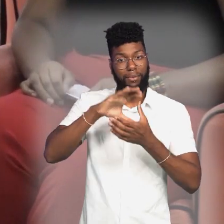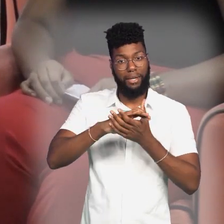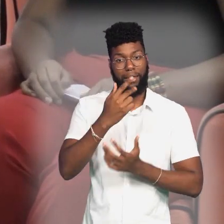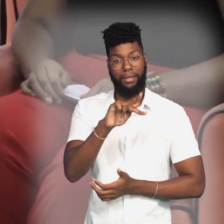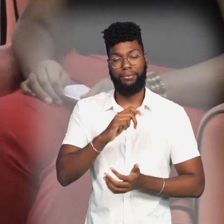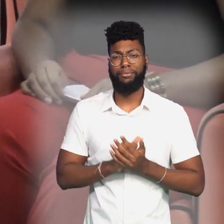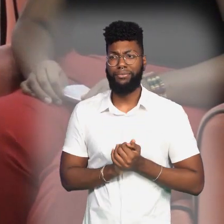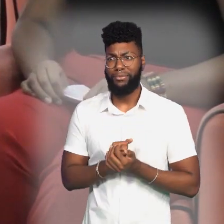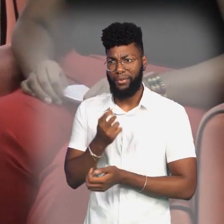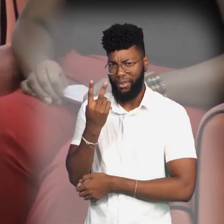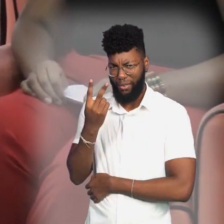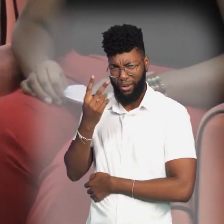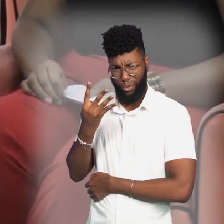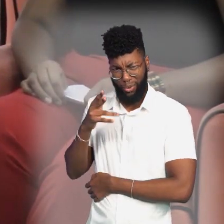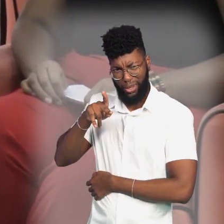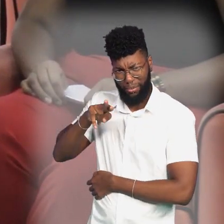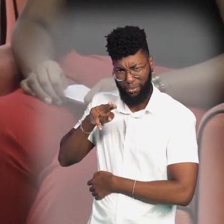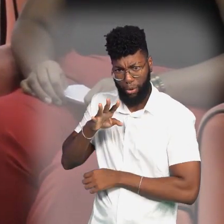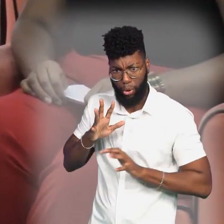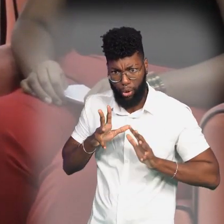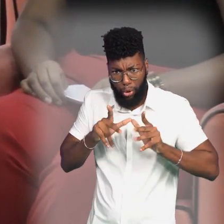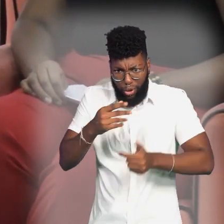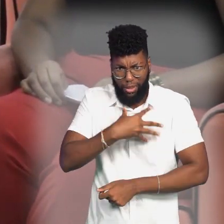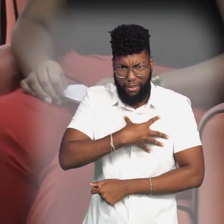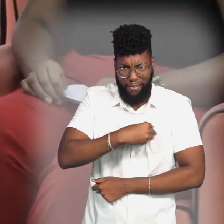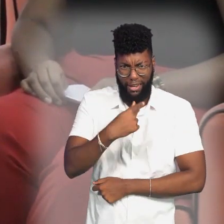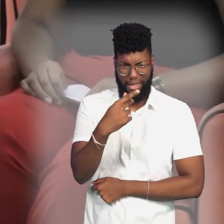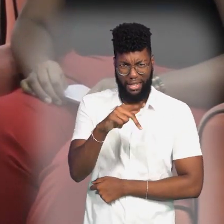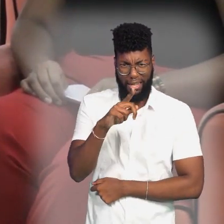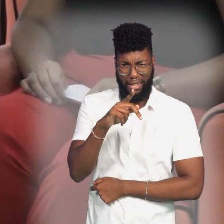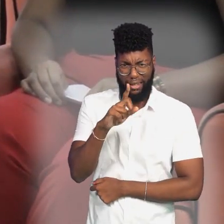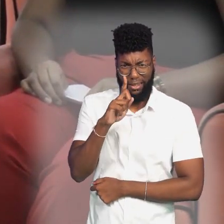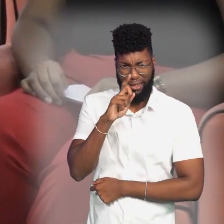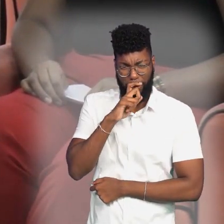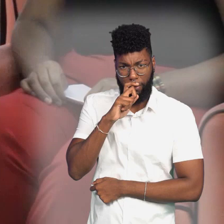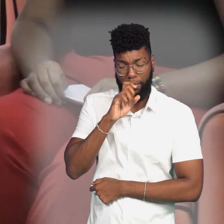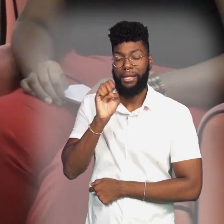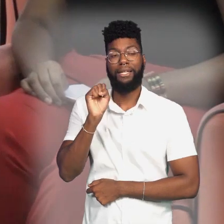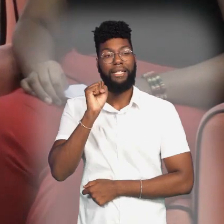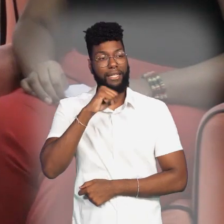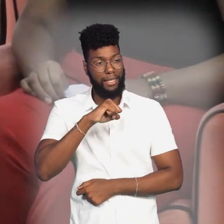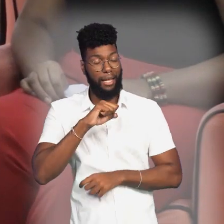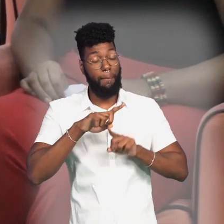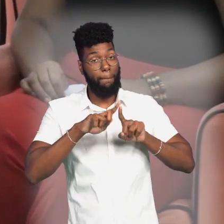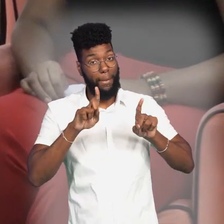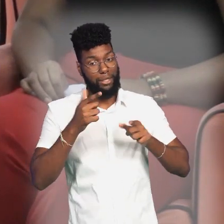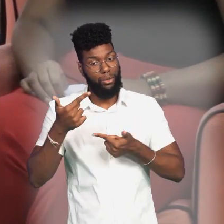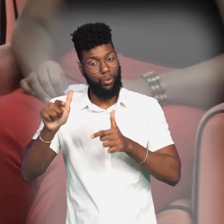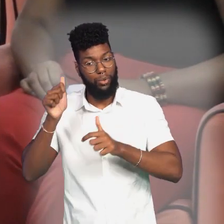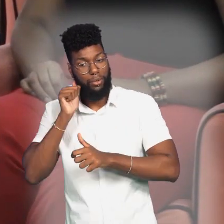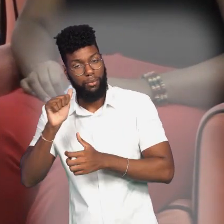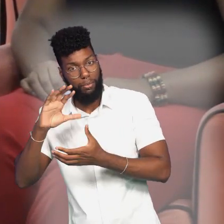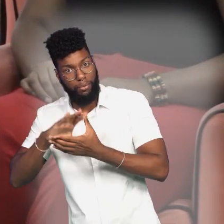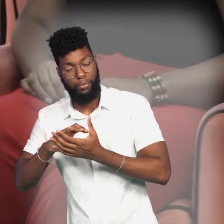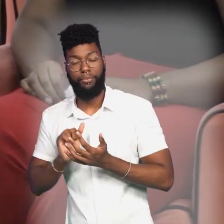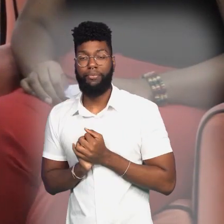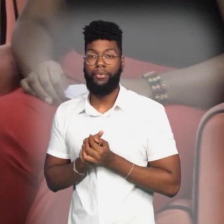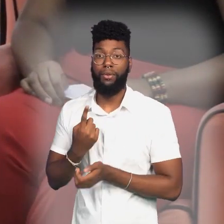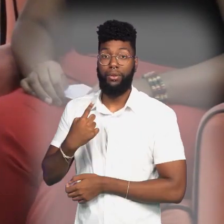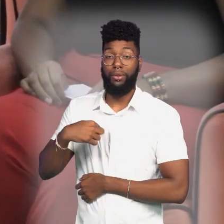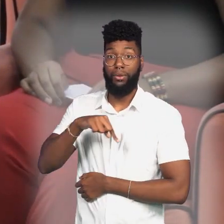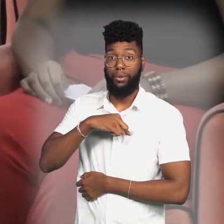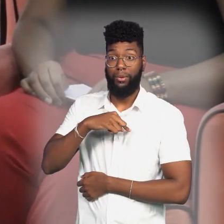Esses 24 irmãos são todos dele, filhos Sim, dele, com meu outras pai, esposas. com as outras esposas. De pai e mãe, somos